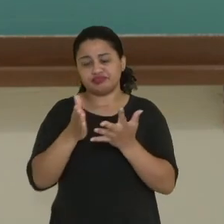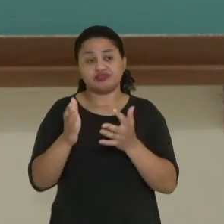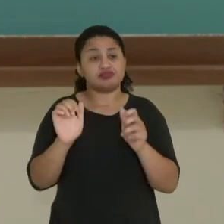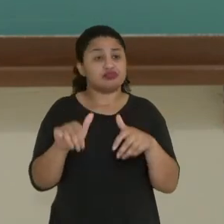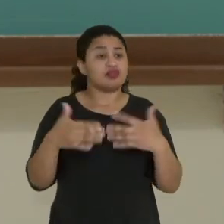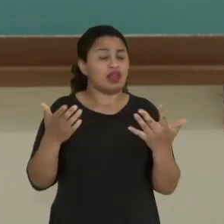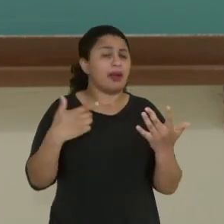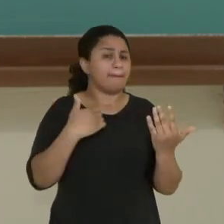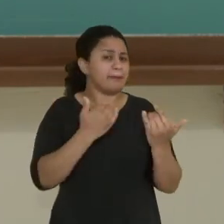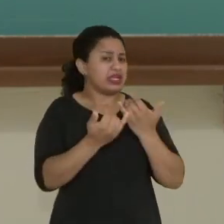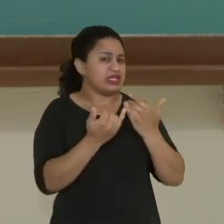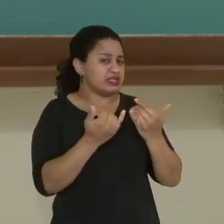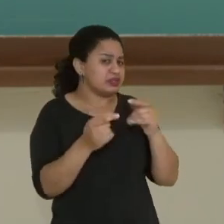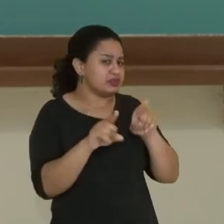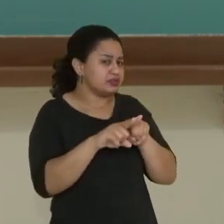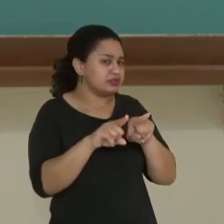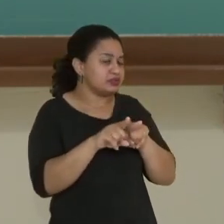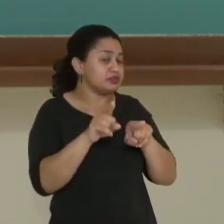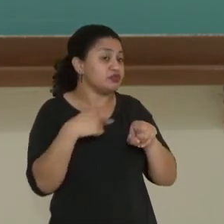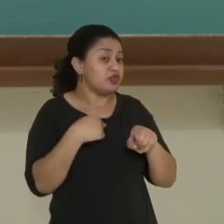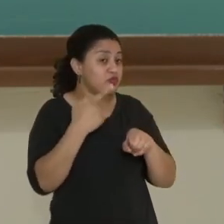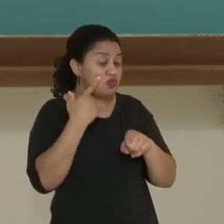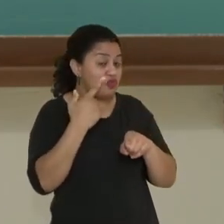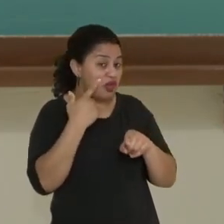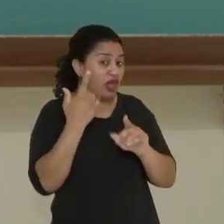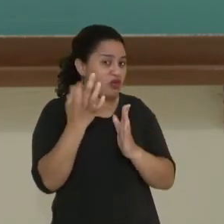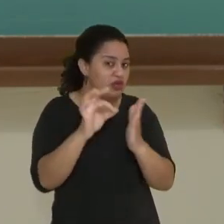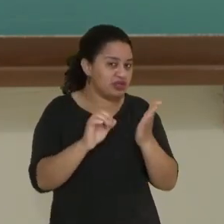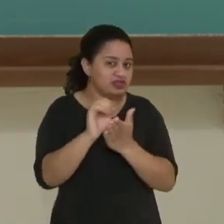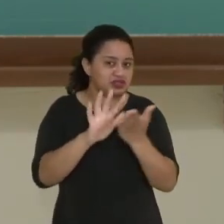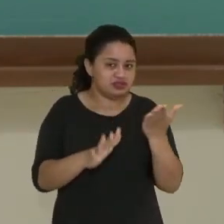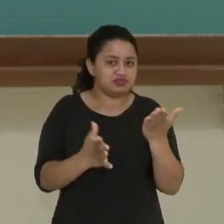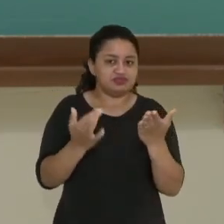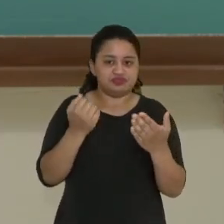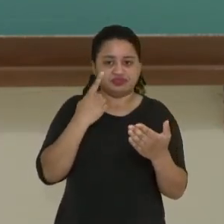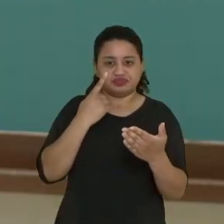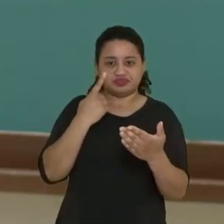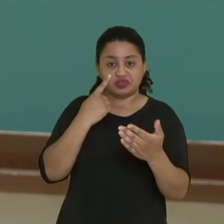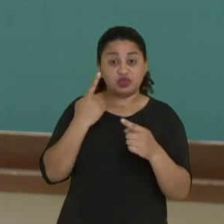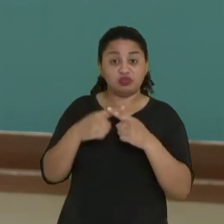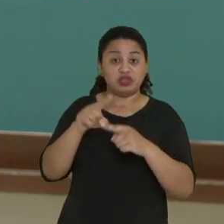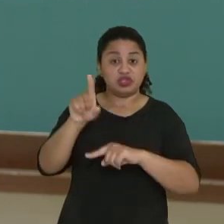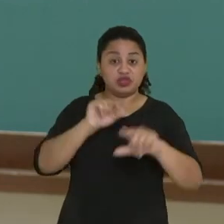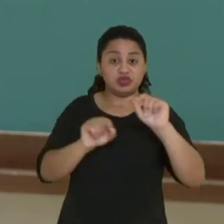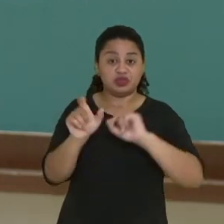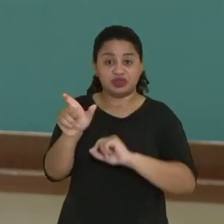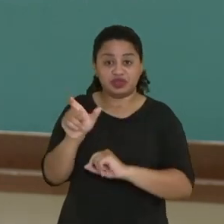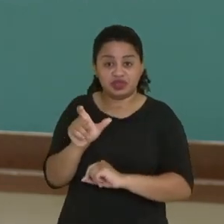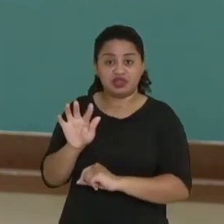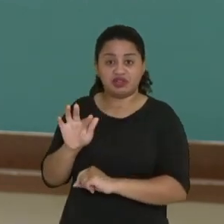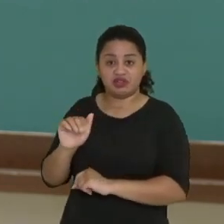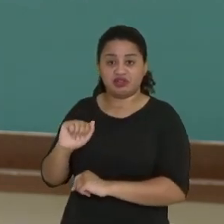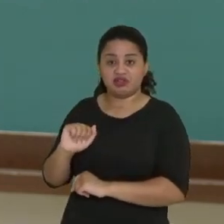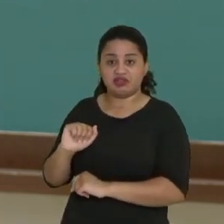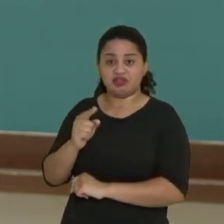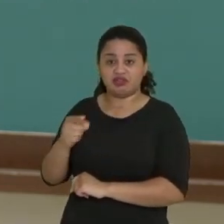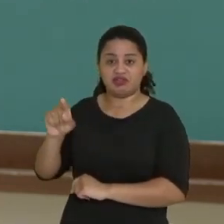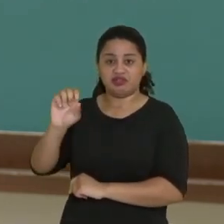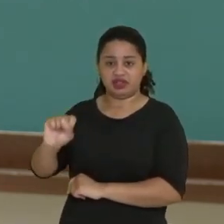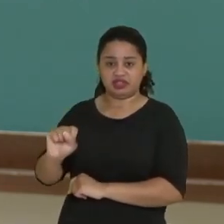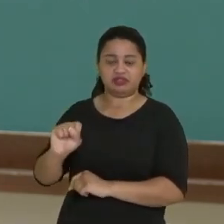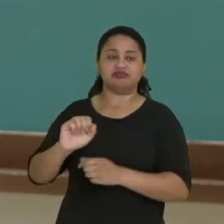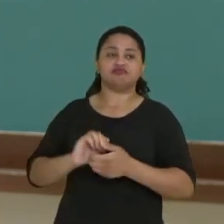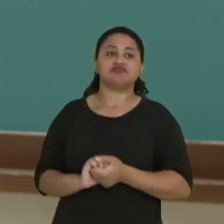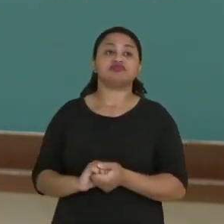é parecida aqui? Vamos ver por que foi utilizada essa palavra? Vamos ver então. Então, principalmente,